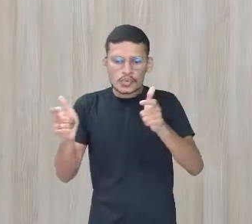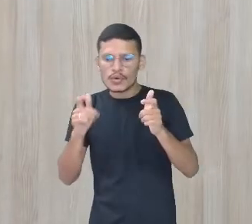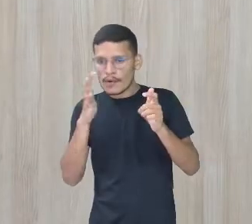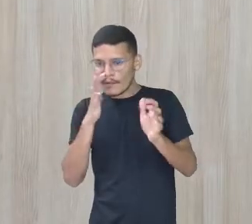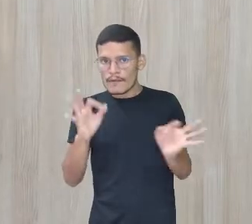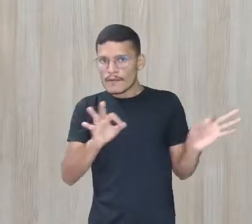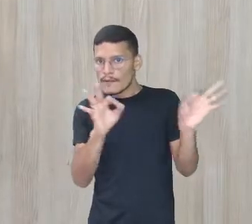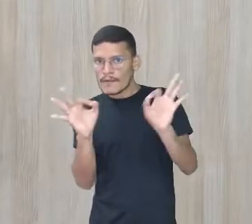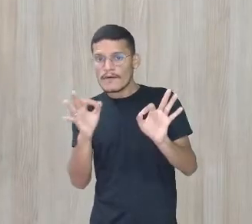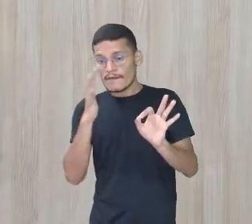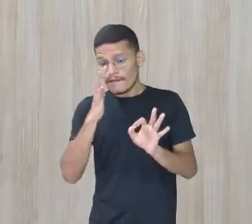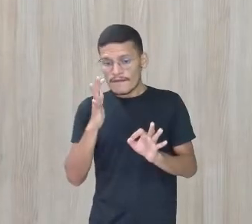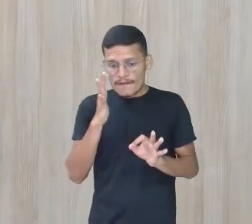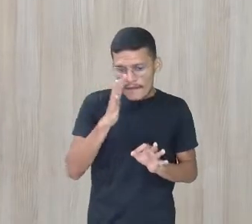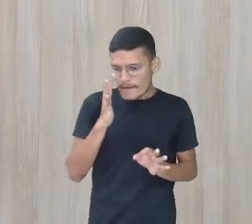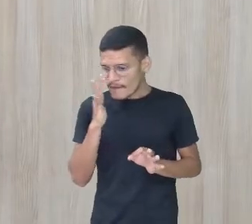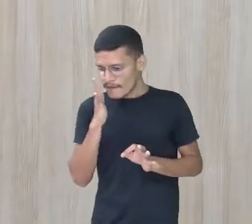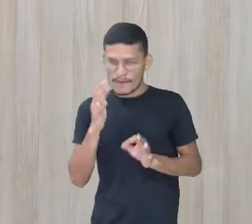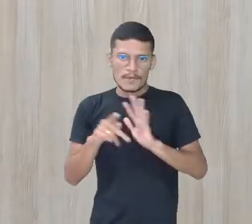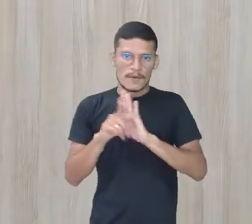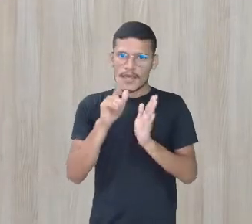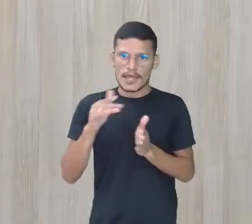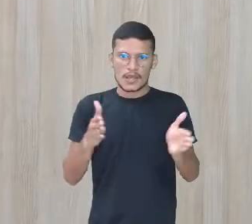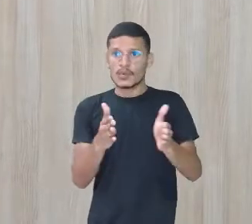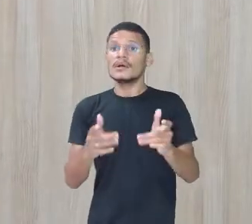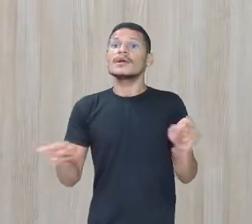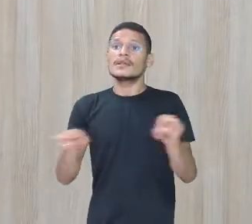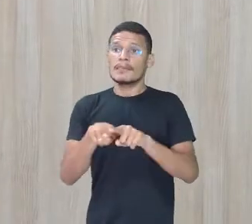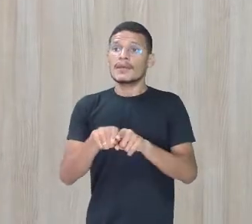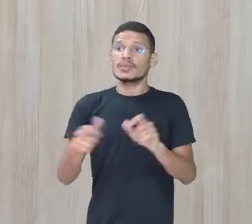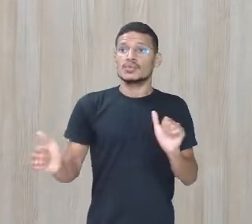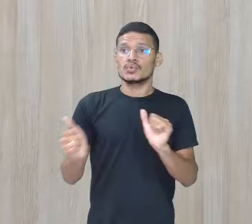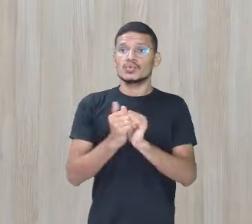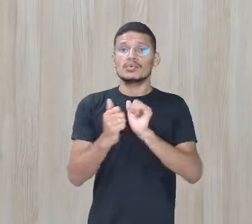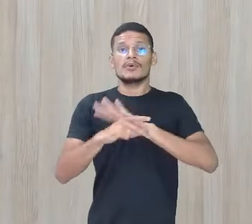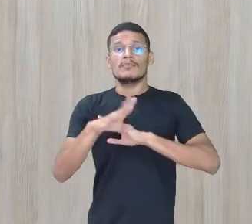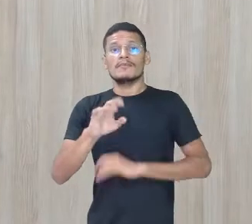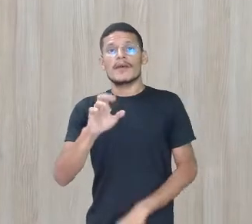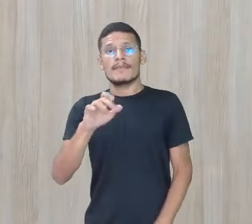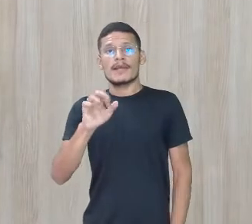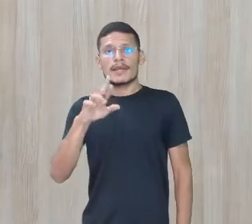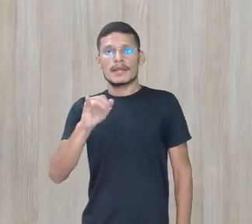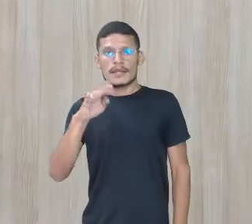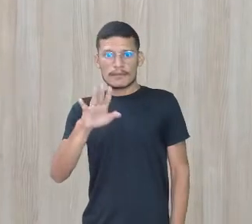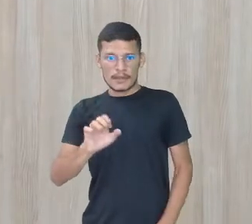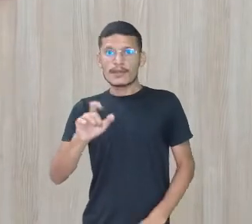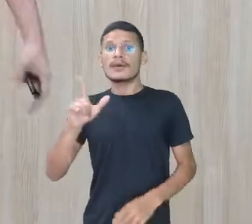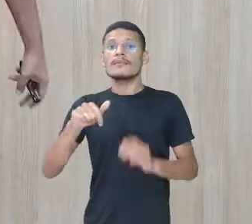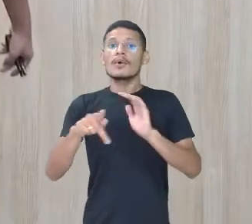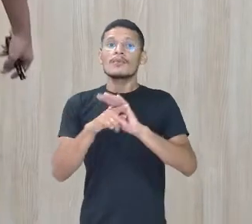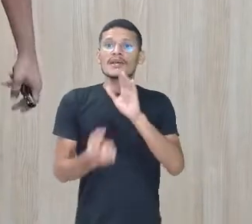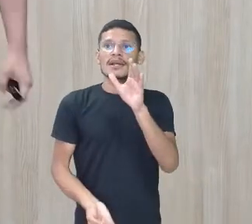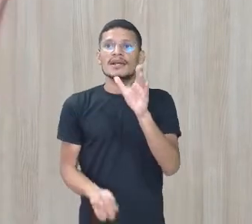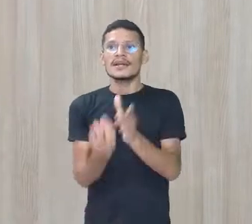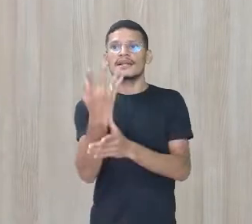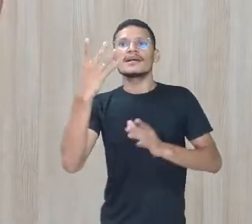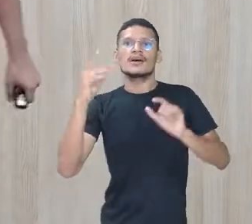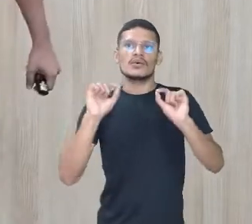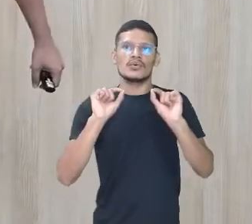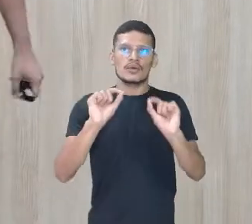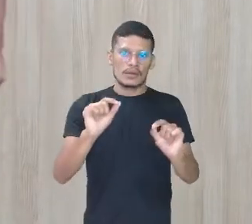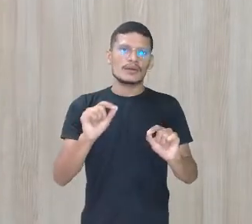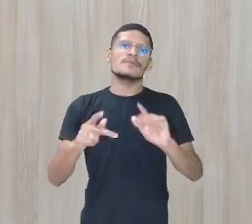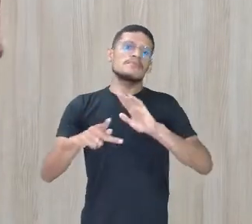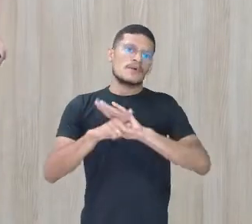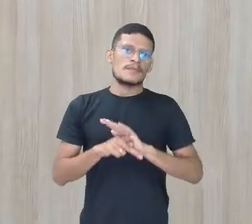aí é justamente onde um pouco mais adiante ele se junta com o rio Beberibe, como já dizia, né, forma o Oceano Atlântico a partir daí,